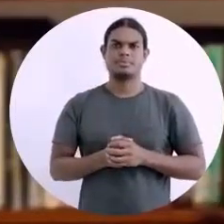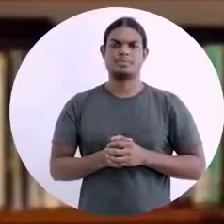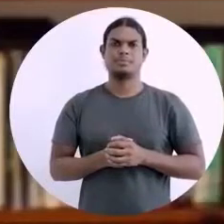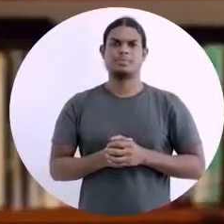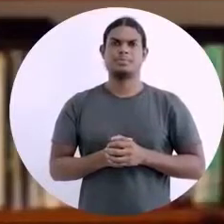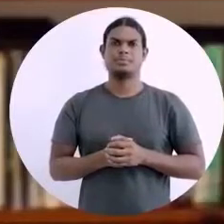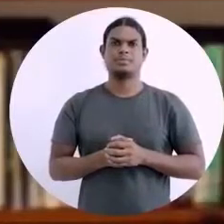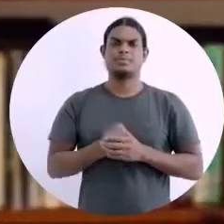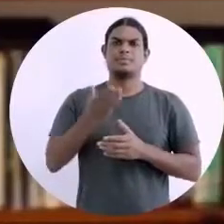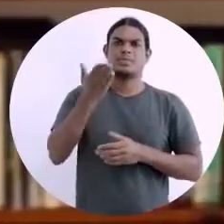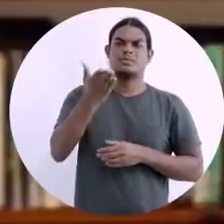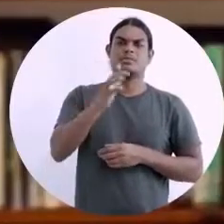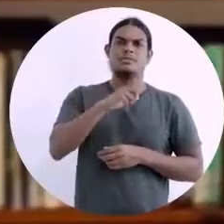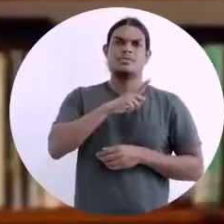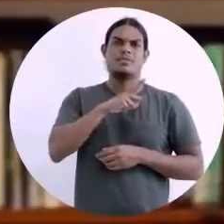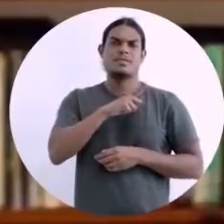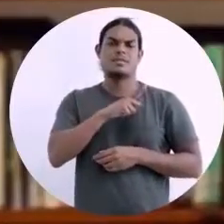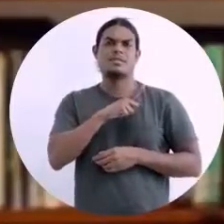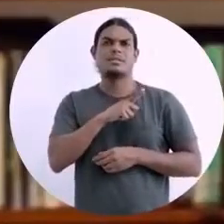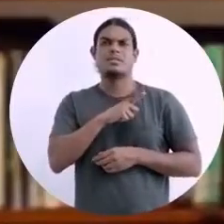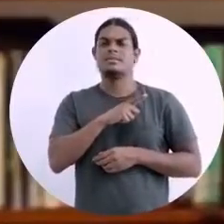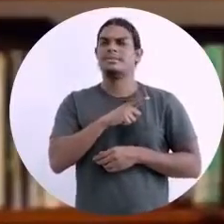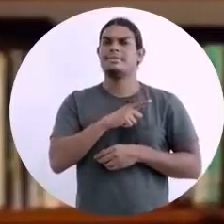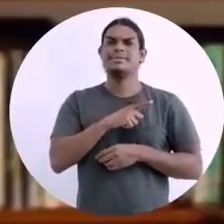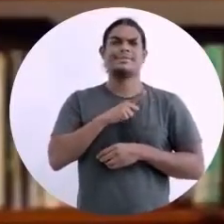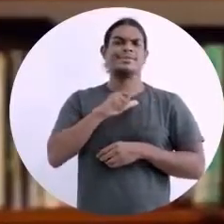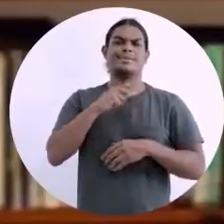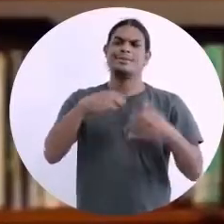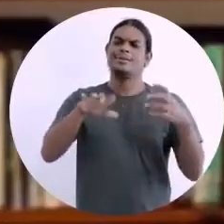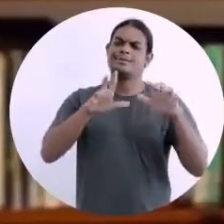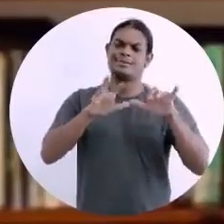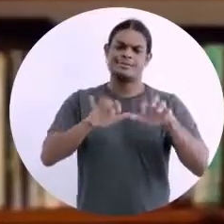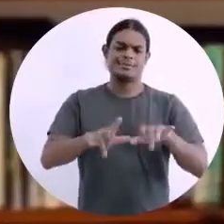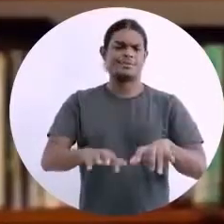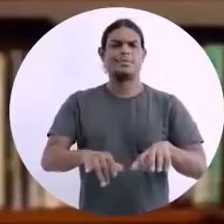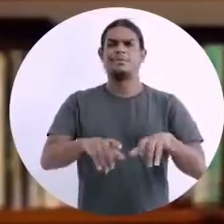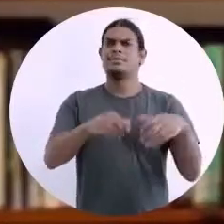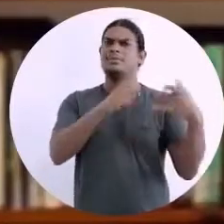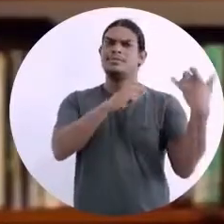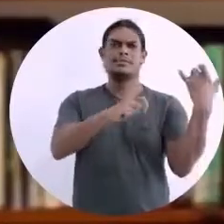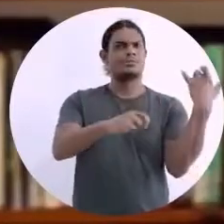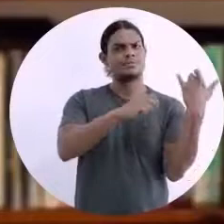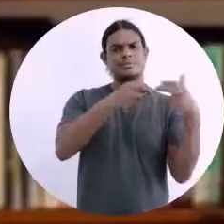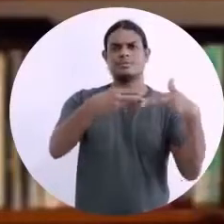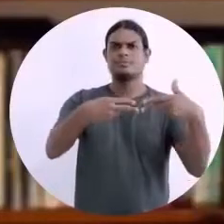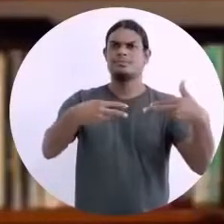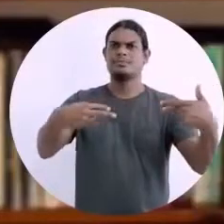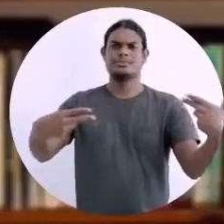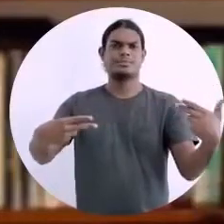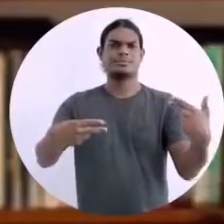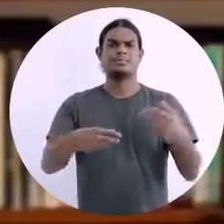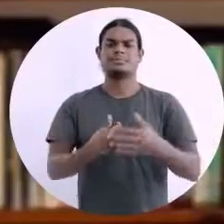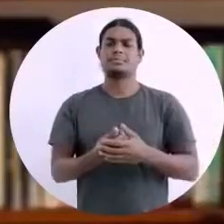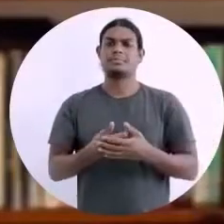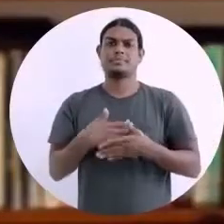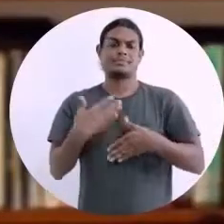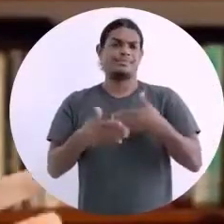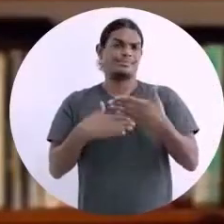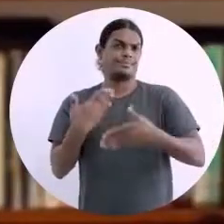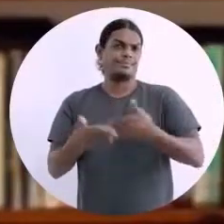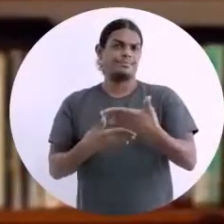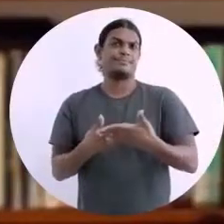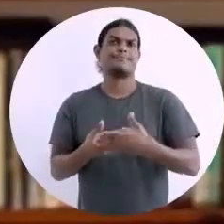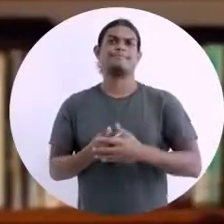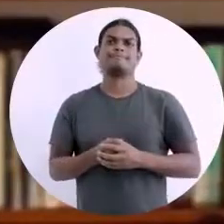vão ter madeira, cordas, todos os instrumentos representados pelo código da CDD. E assim são todos